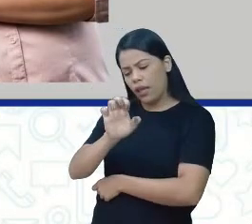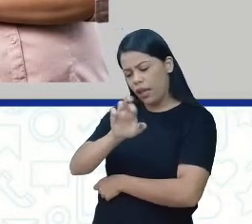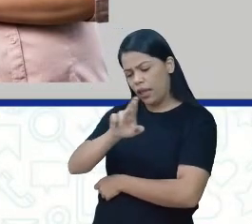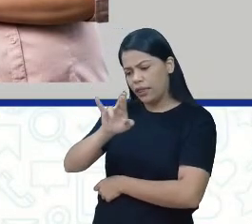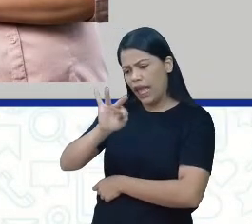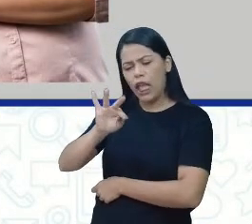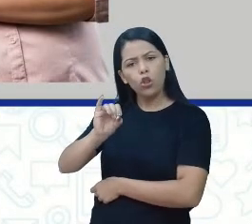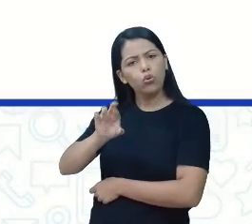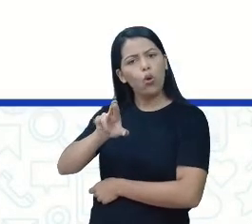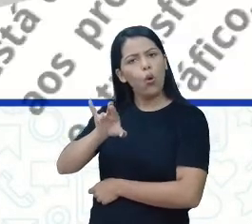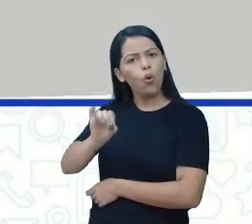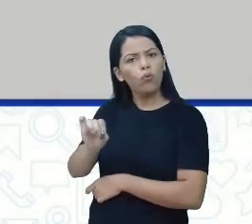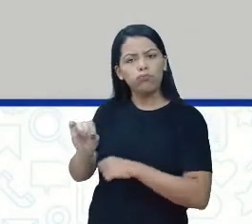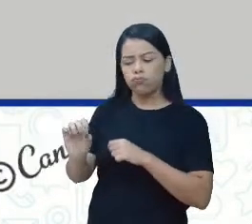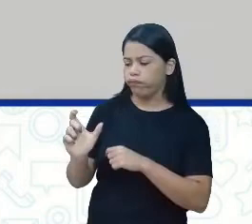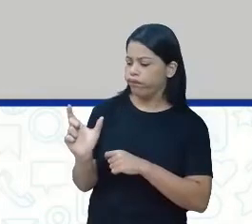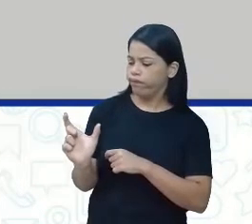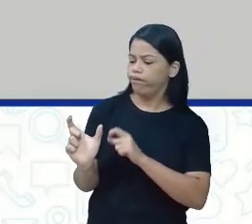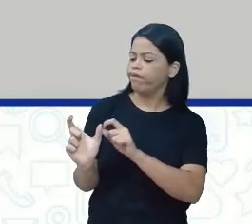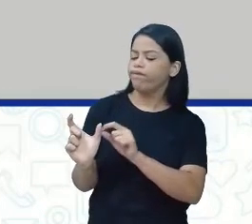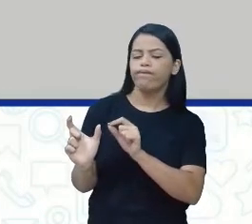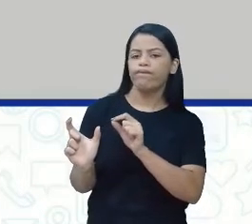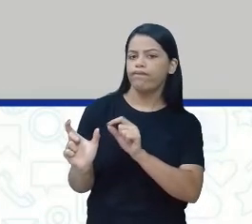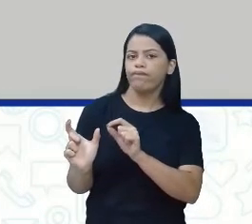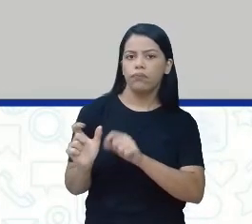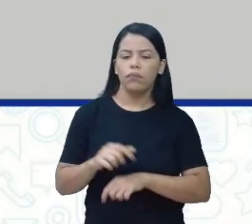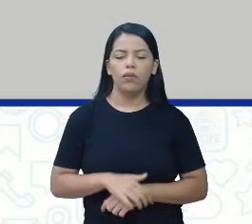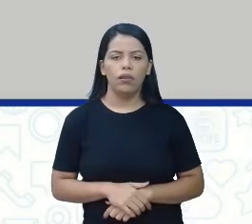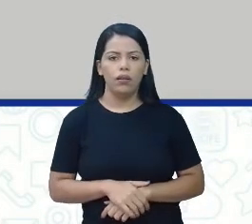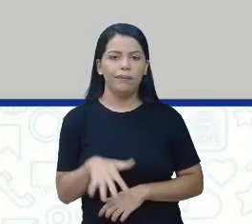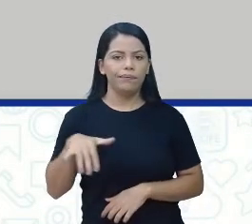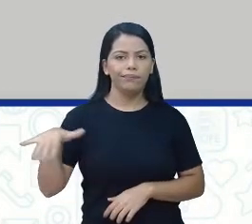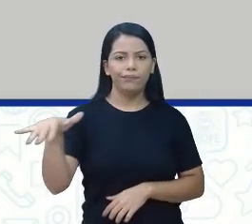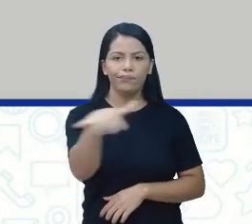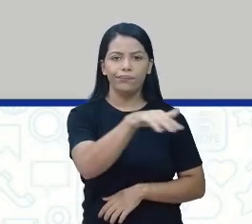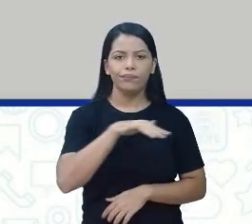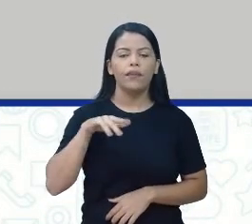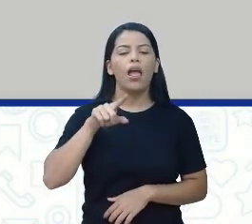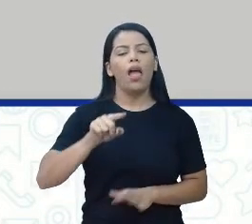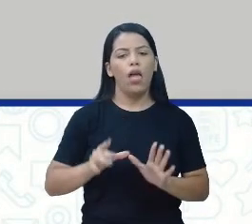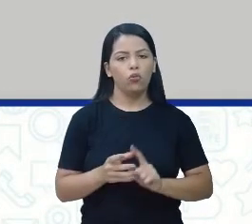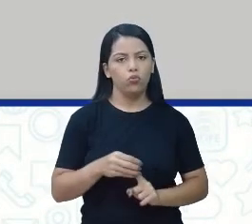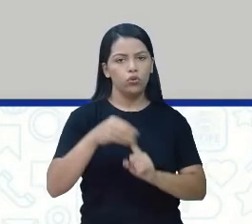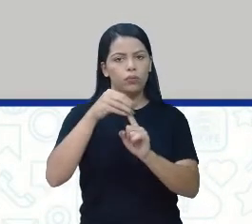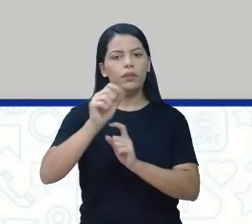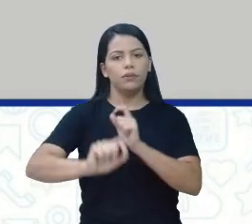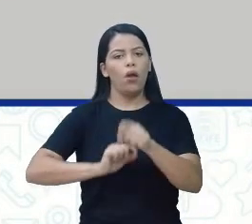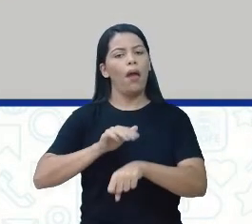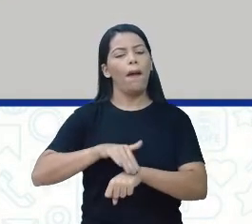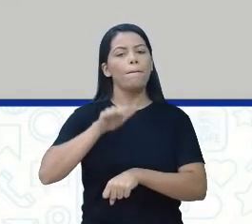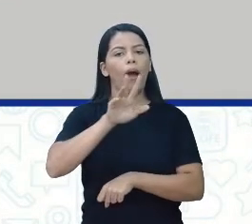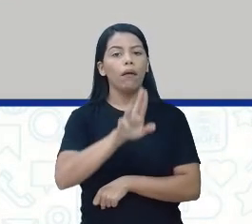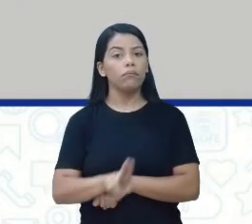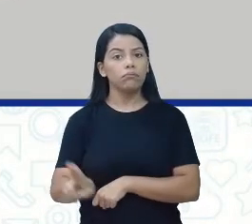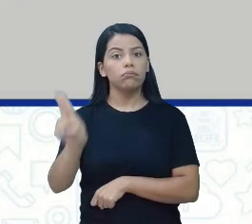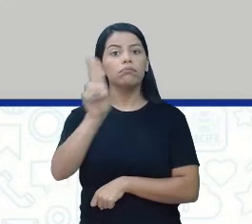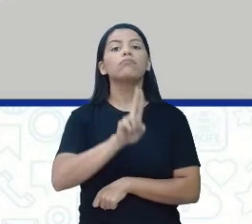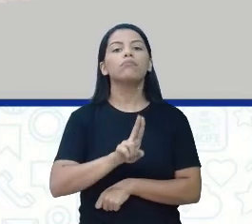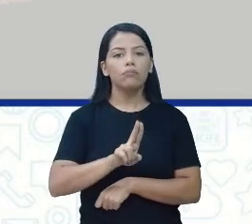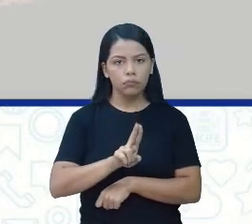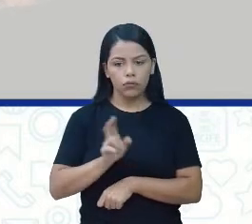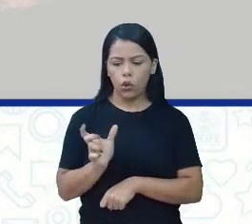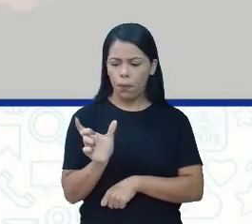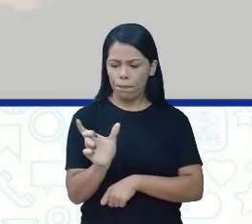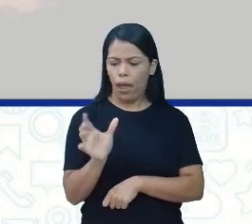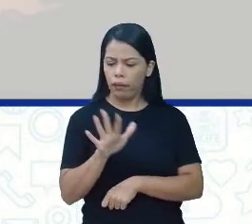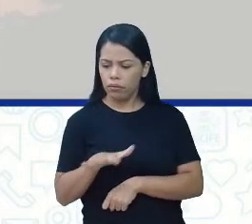que seria o território? Lê comigo. O território é um dos principais e mais utilizados termos